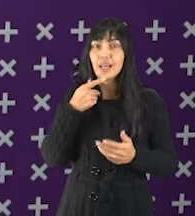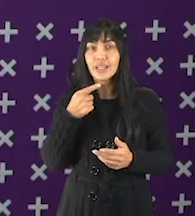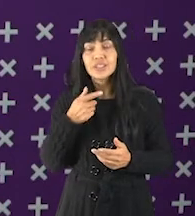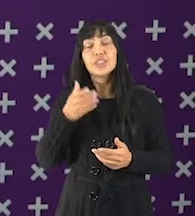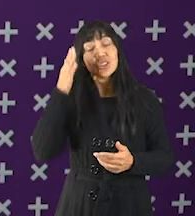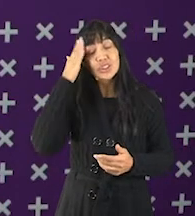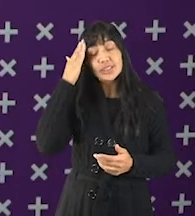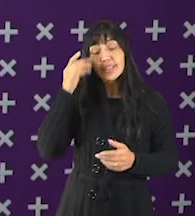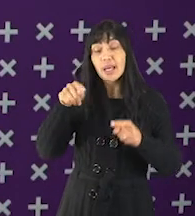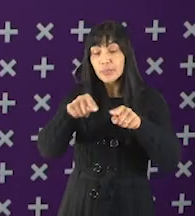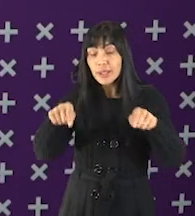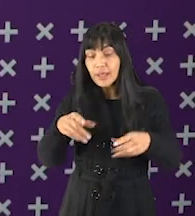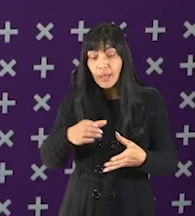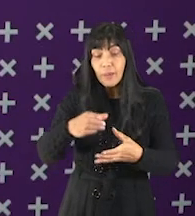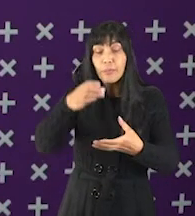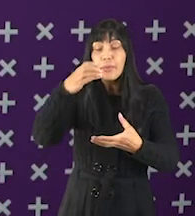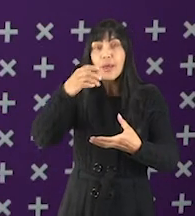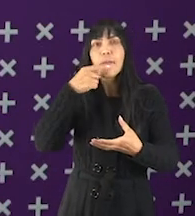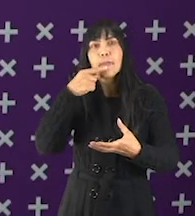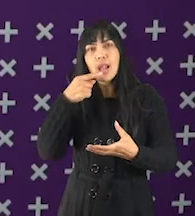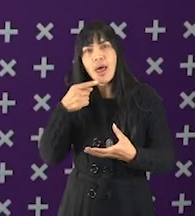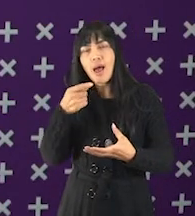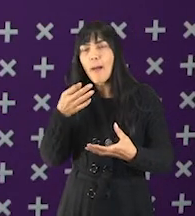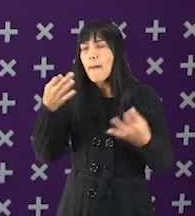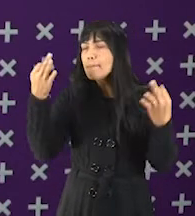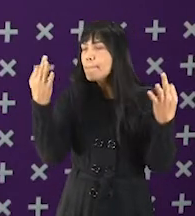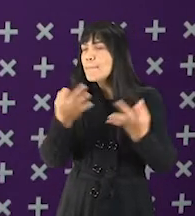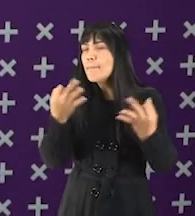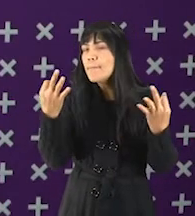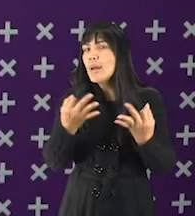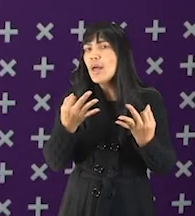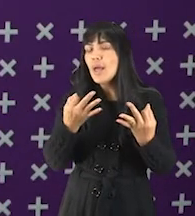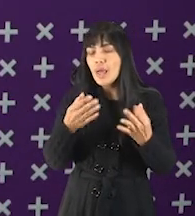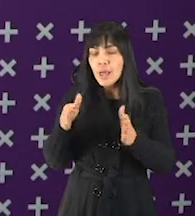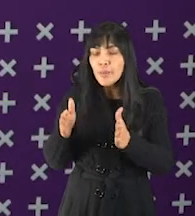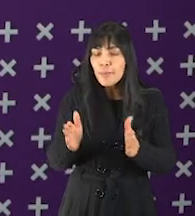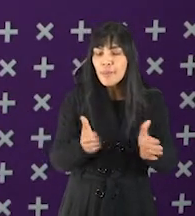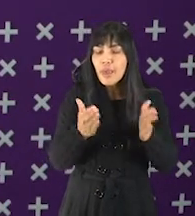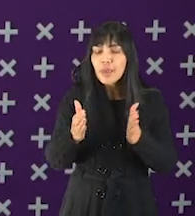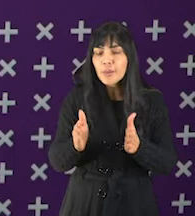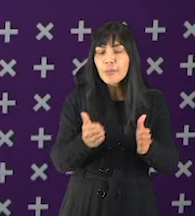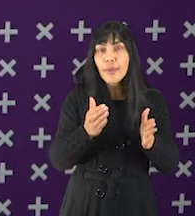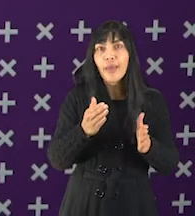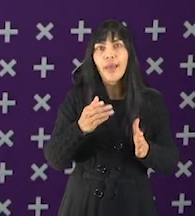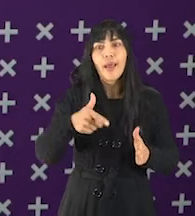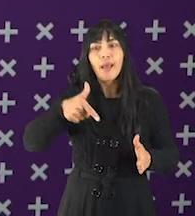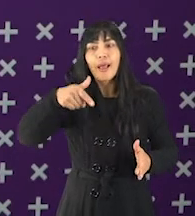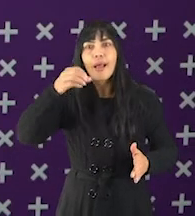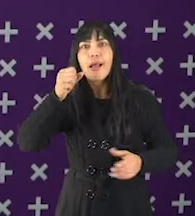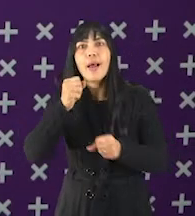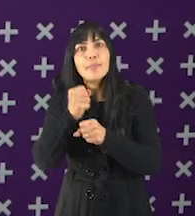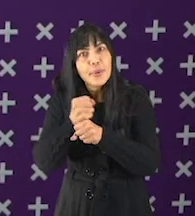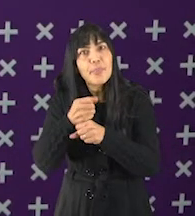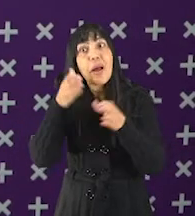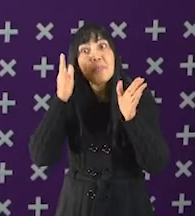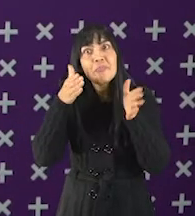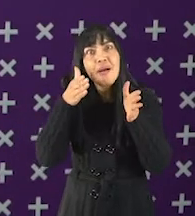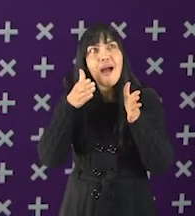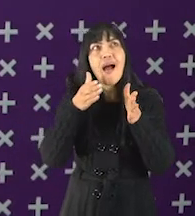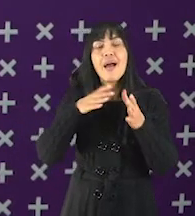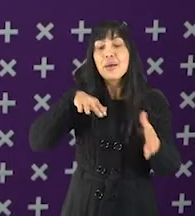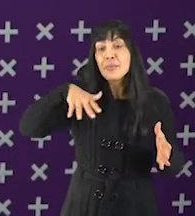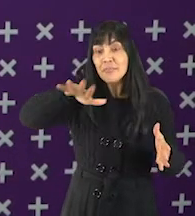sabe que a Tetra Pak é reconhecida pela sua excelência operacional. É uma empresa que vai completar 70 anos